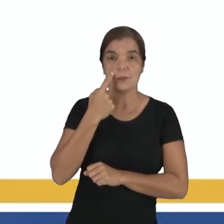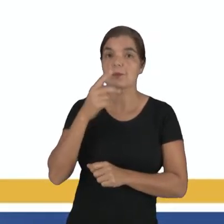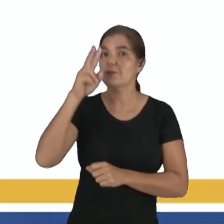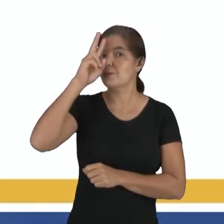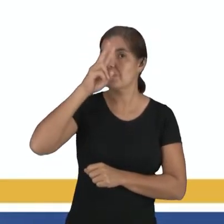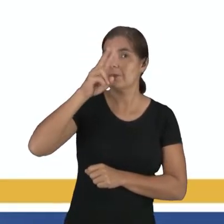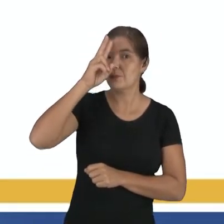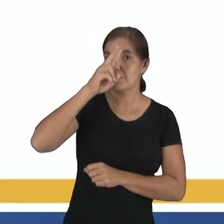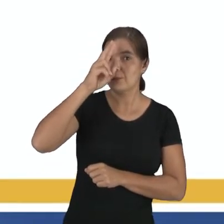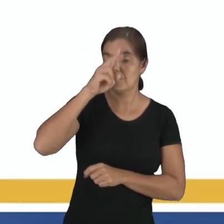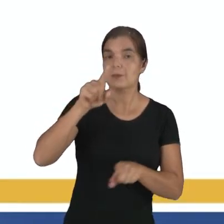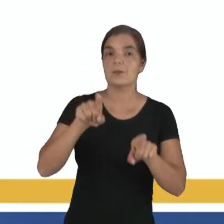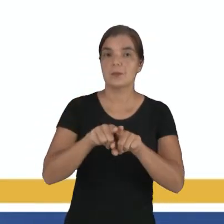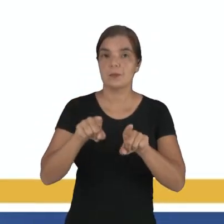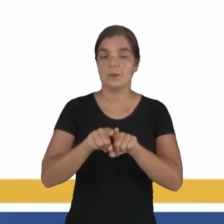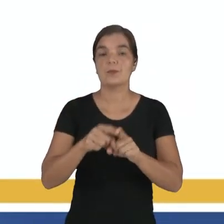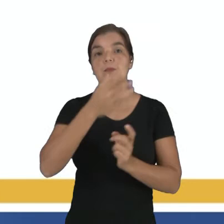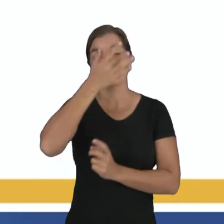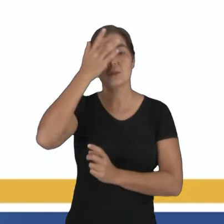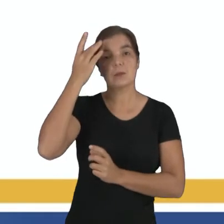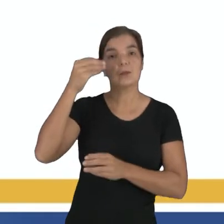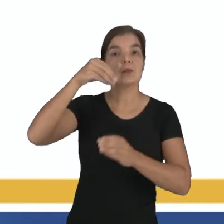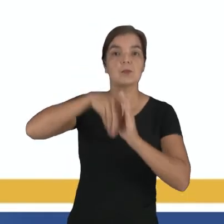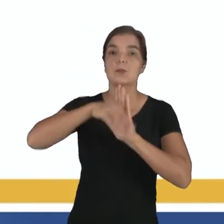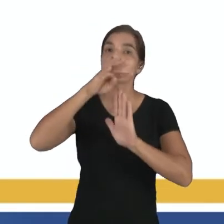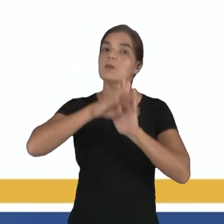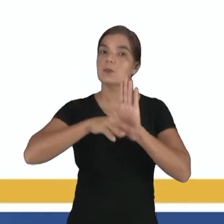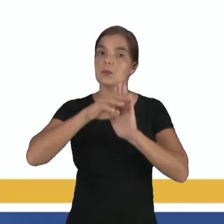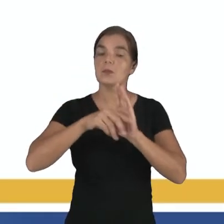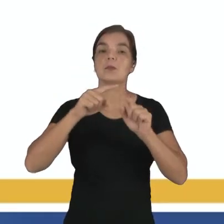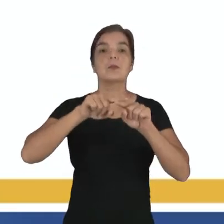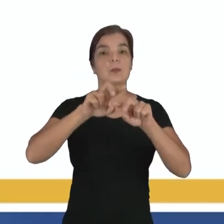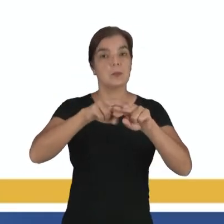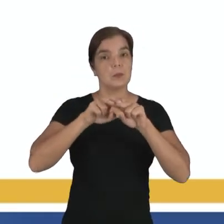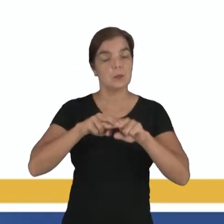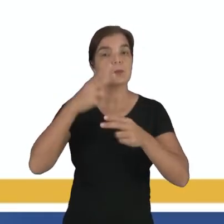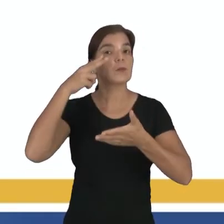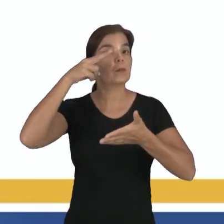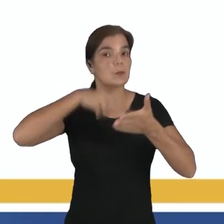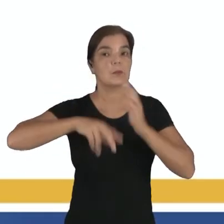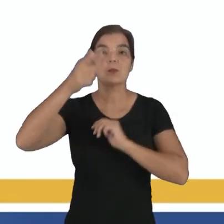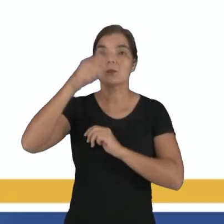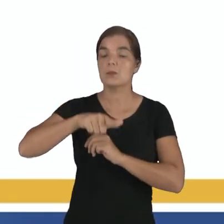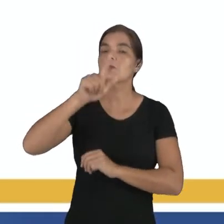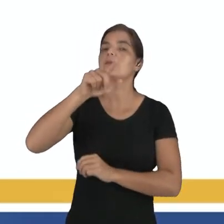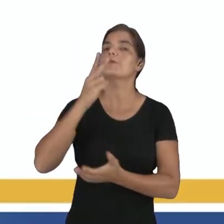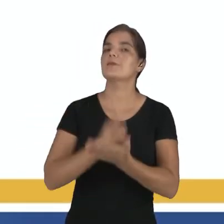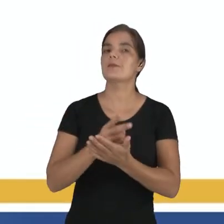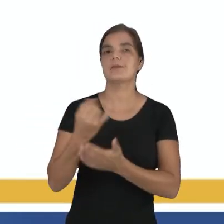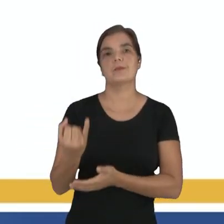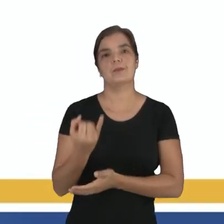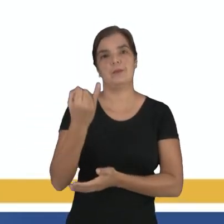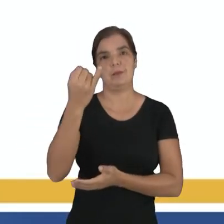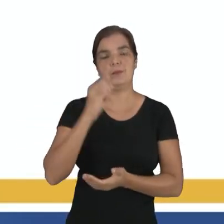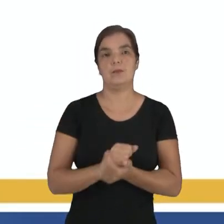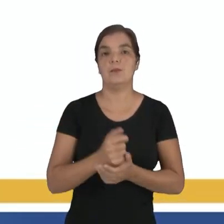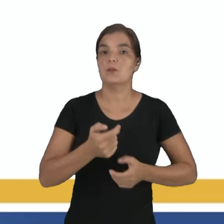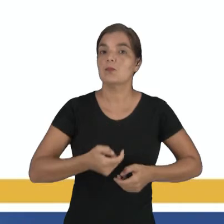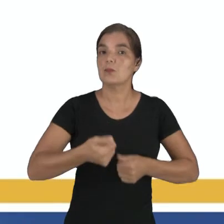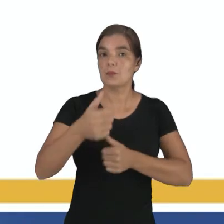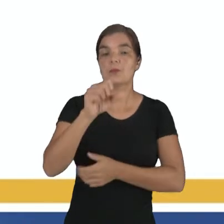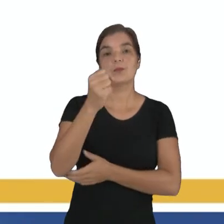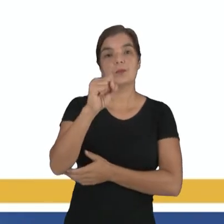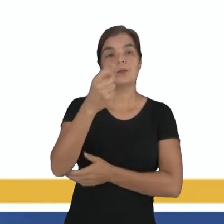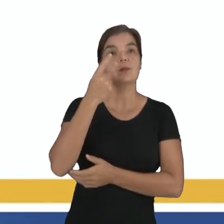aquela história, sobre os personagens, por isso uma releitura sempre é importante. E a dica